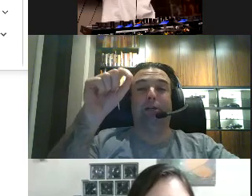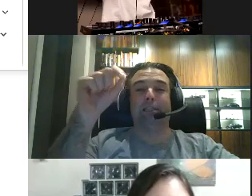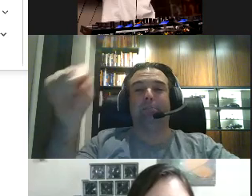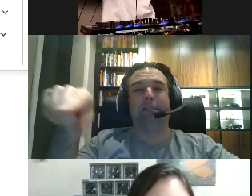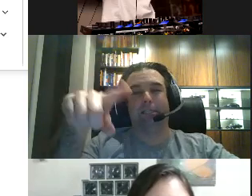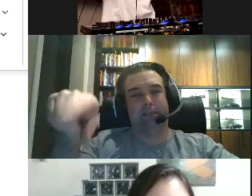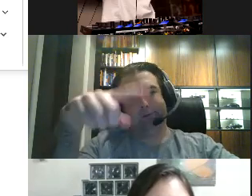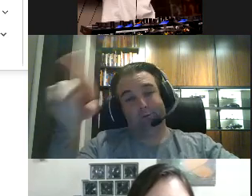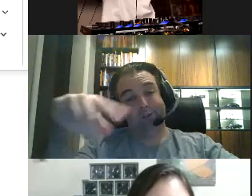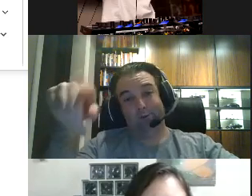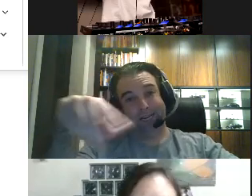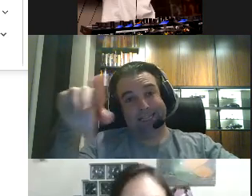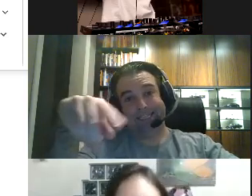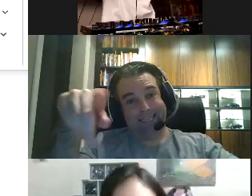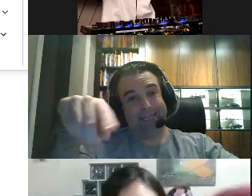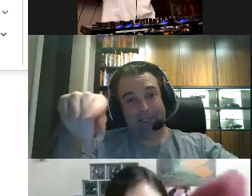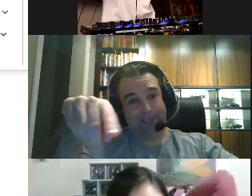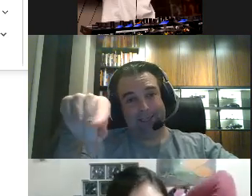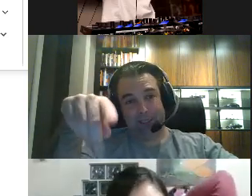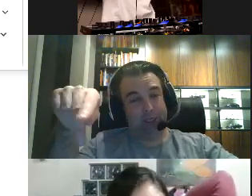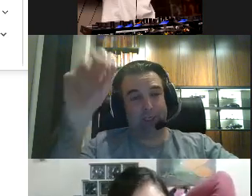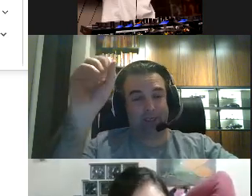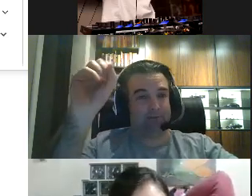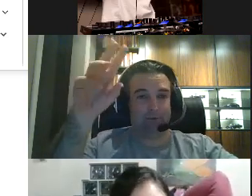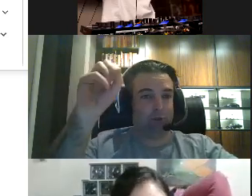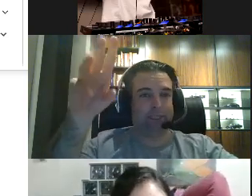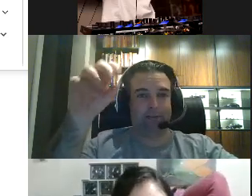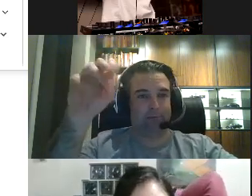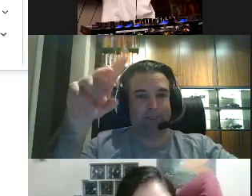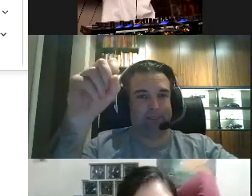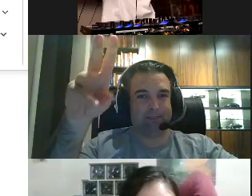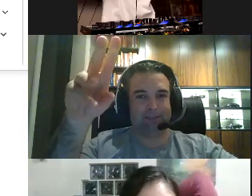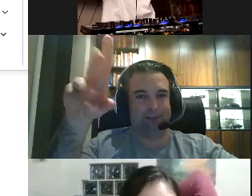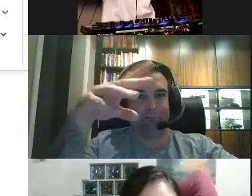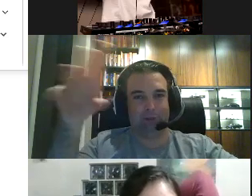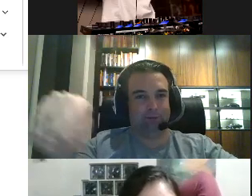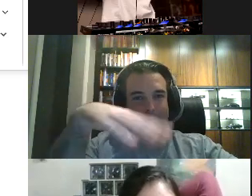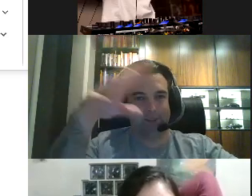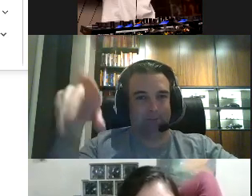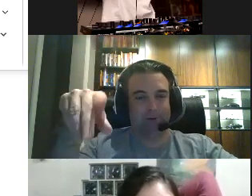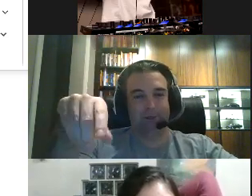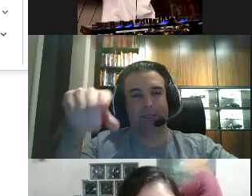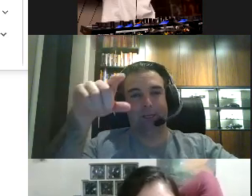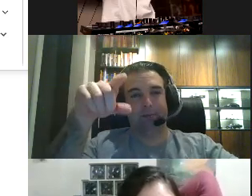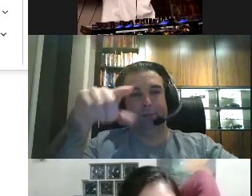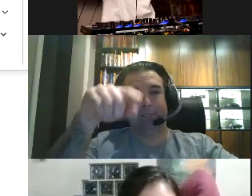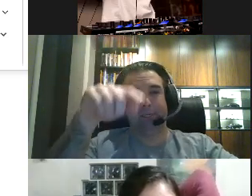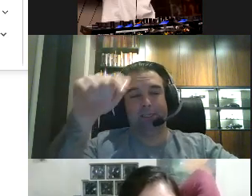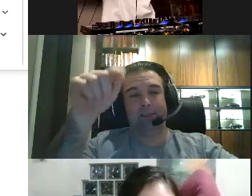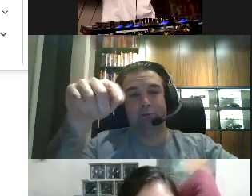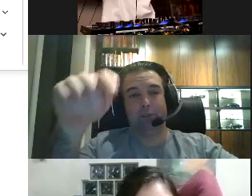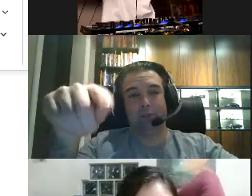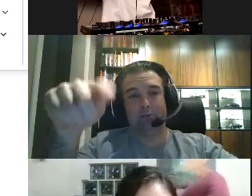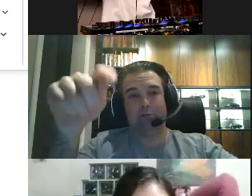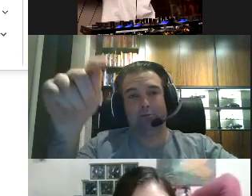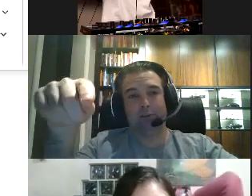Quem gosta de pesquisar, nós somos em 47, né? Tem gente que deve gostar de uma pesquisa. É impossível nesse bolo.